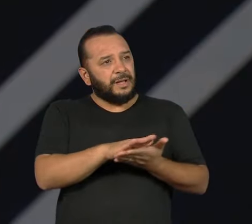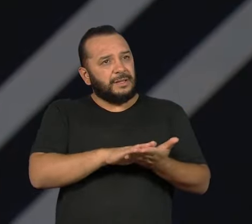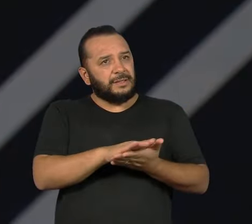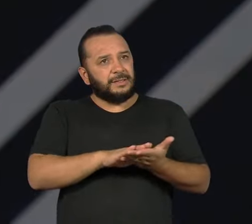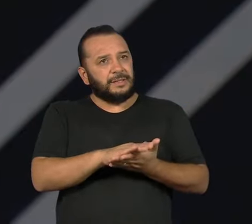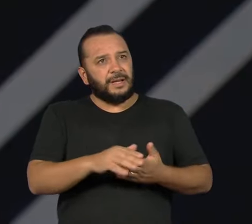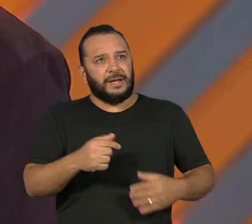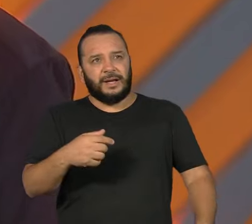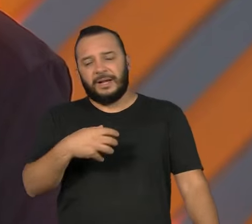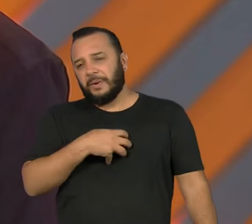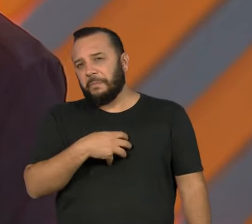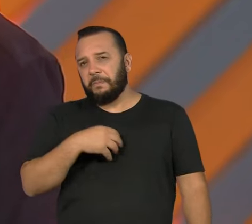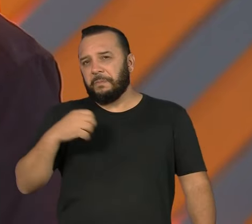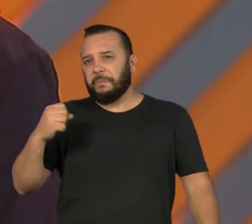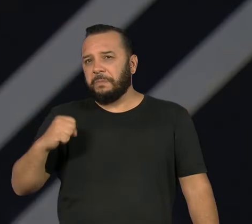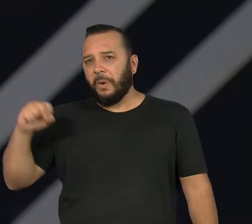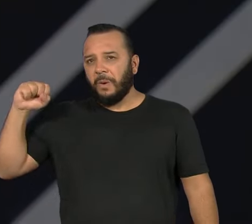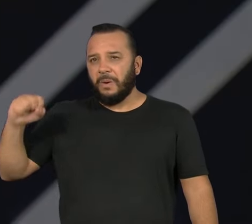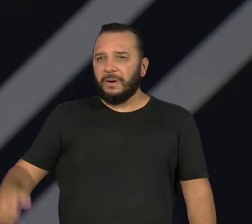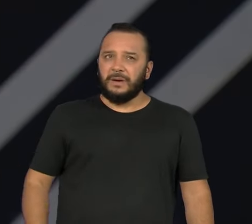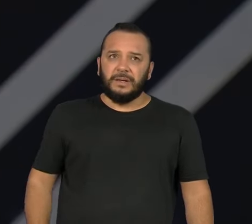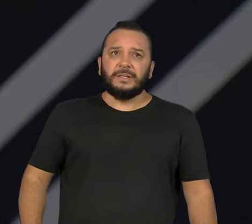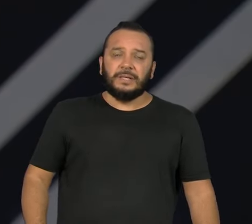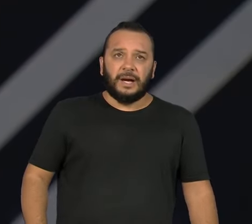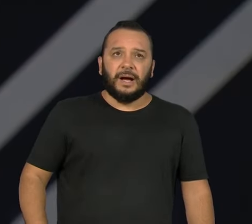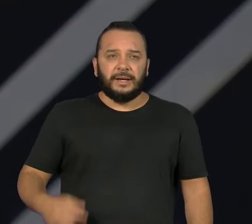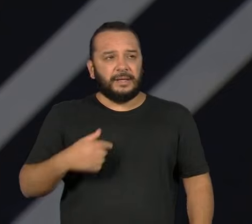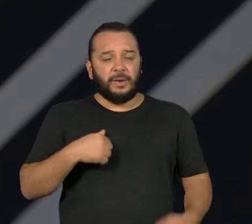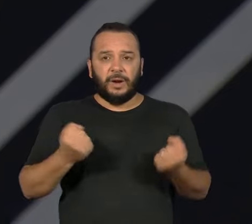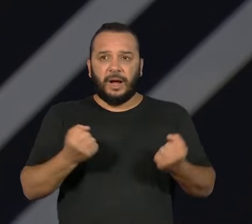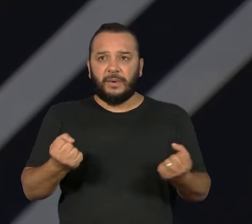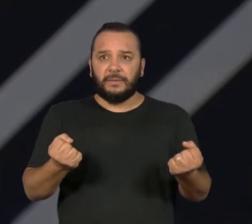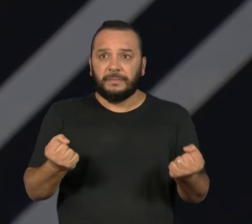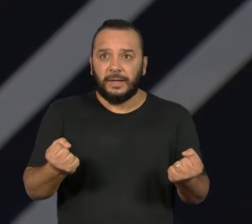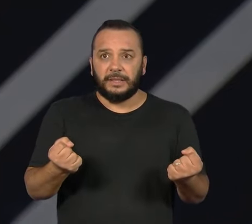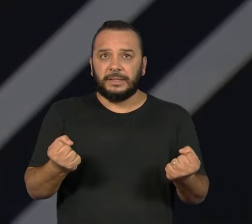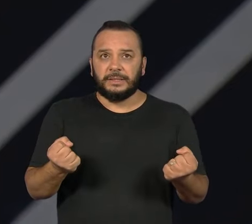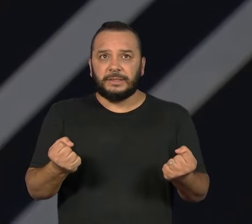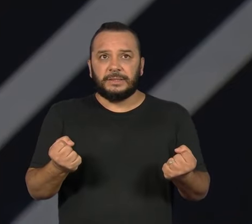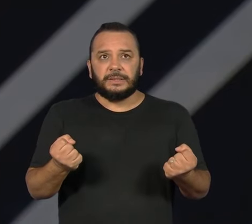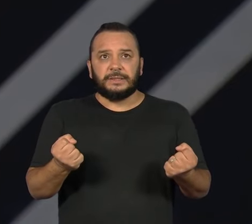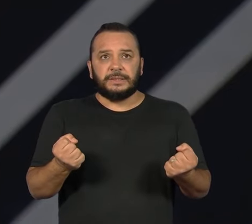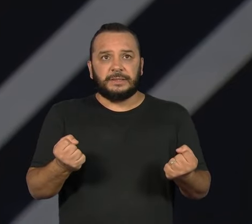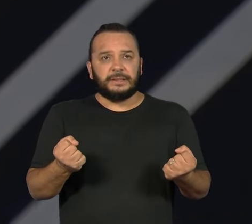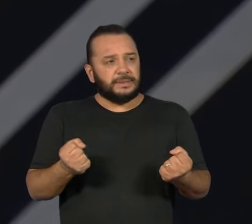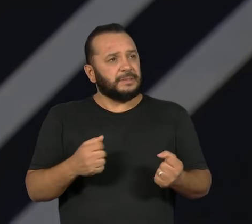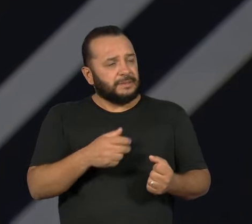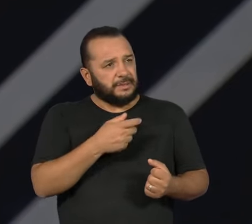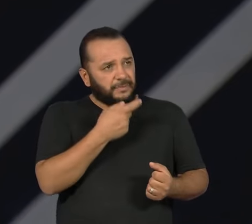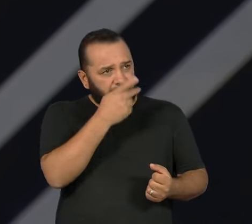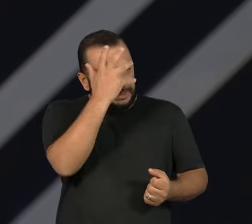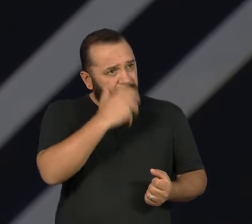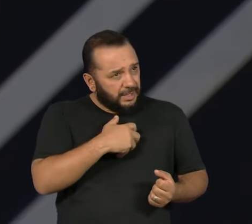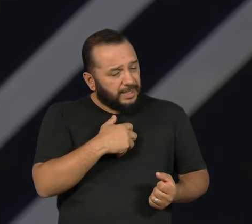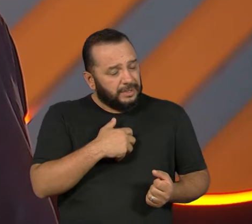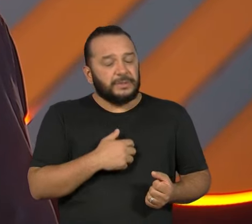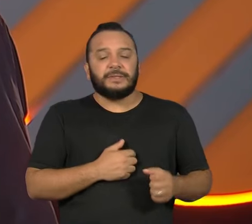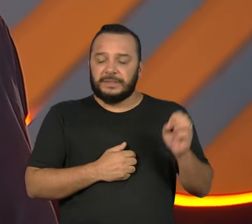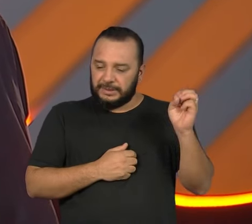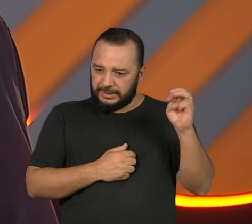Olha que beleza. Pô, eu falei, você tá falando... Aí eu parei o carro, cara. Ah, sim. Eu parei o carro e falei, você tá falando sério? Ela falou, tô.